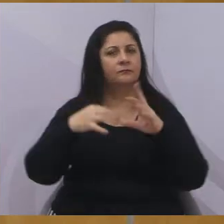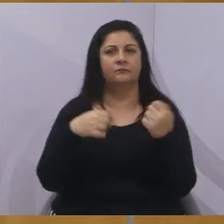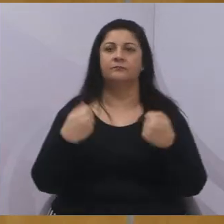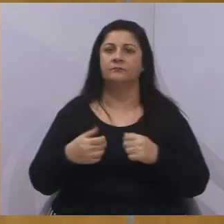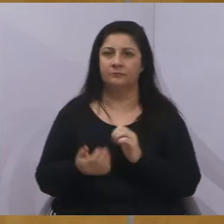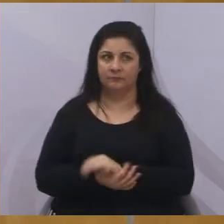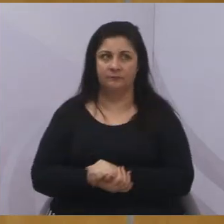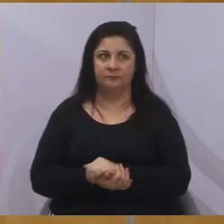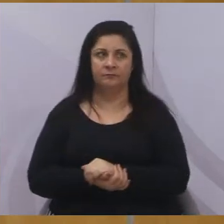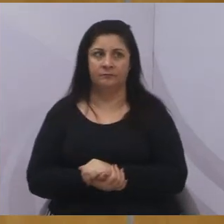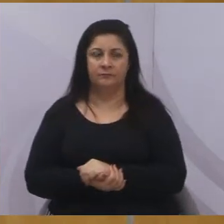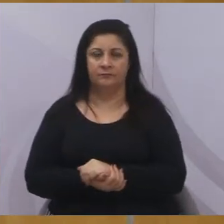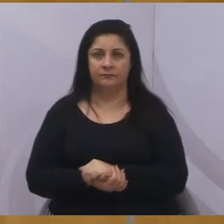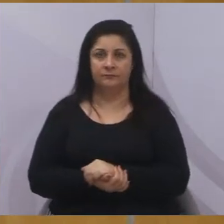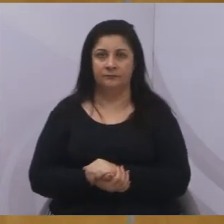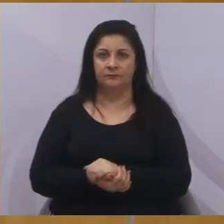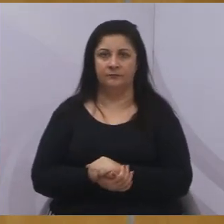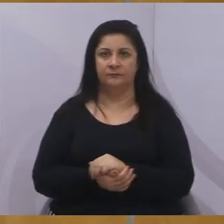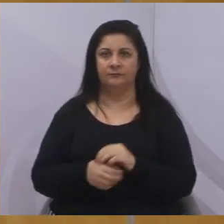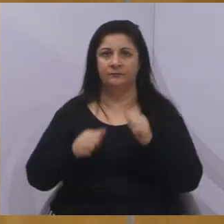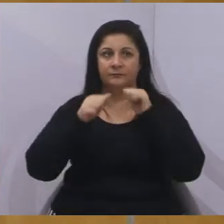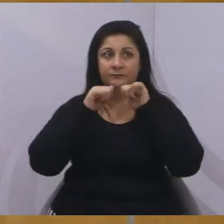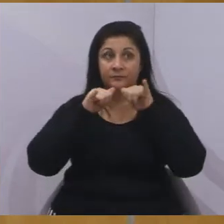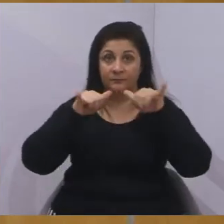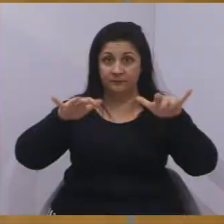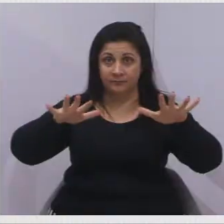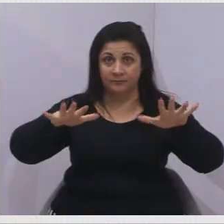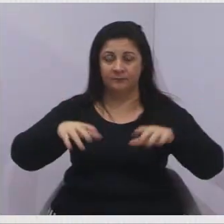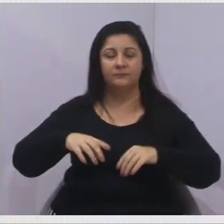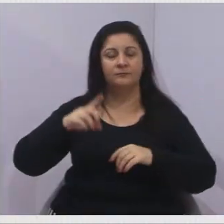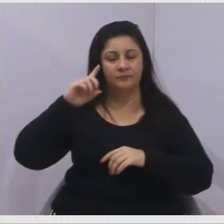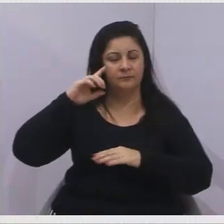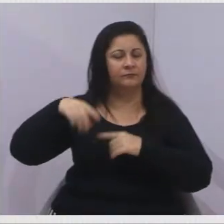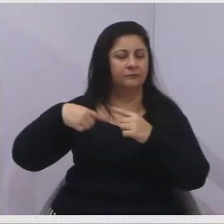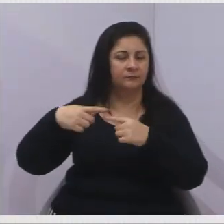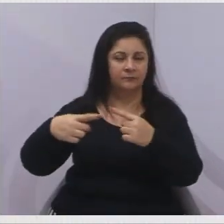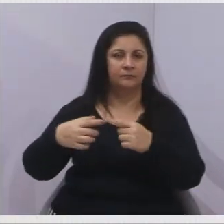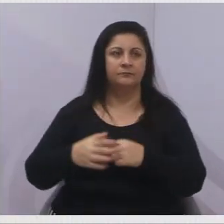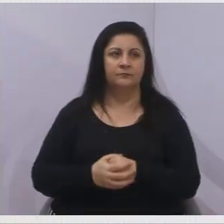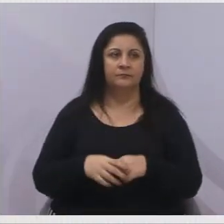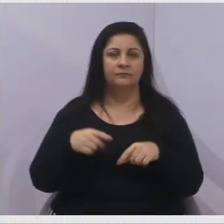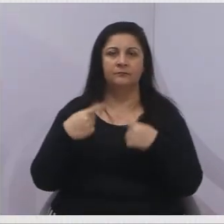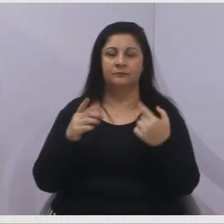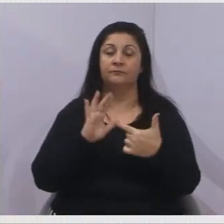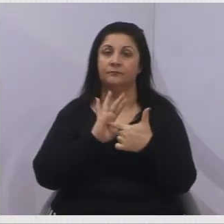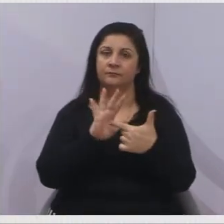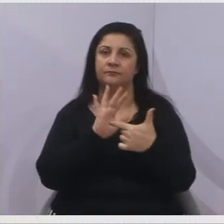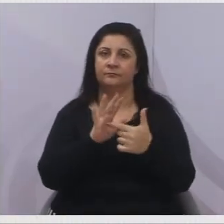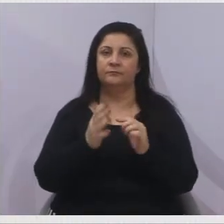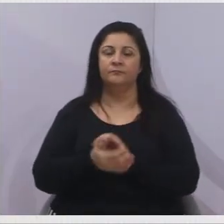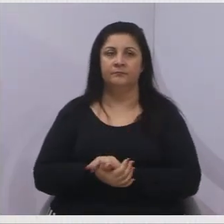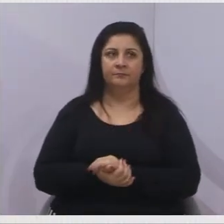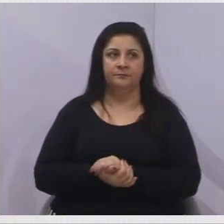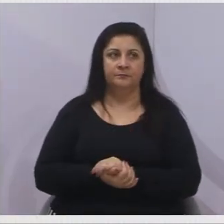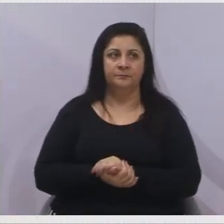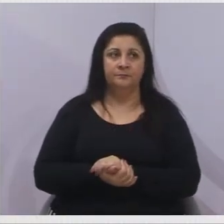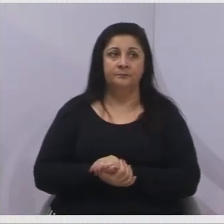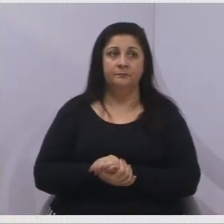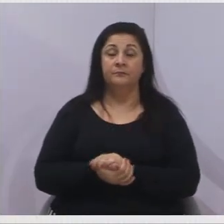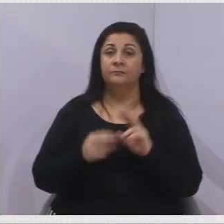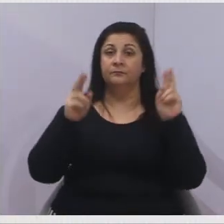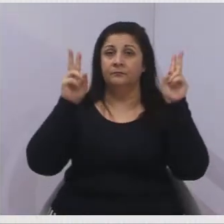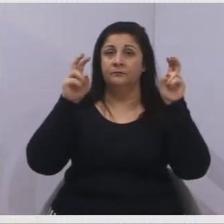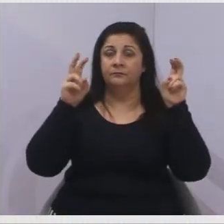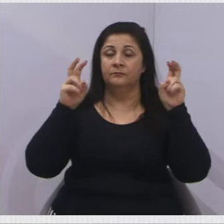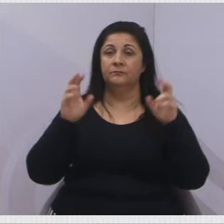E essa campanha se estende aí por vários dias. A gente vai estar anunciando em breve. Agora, com relação